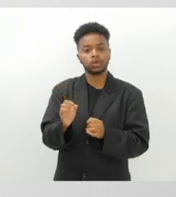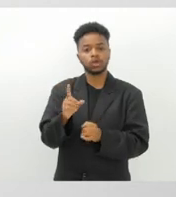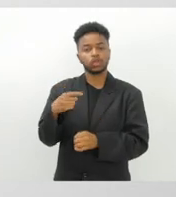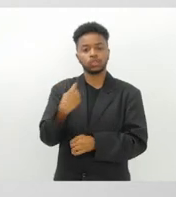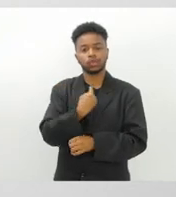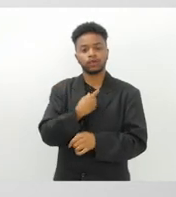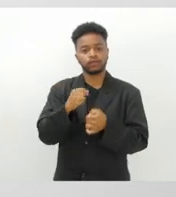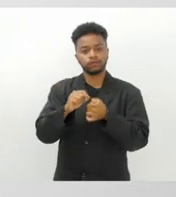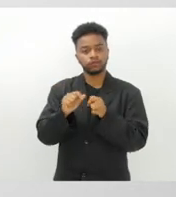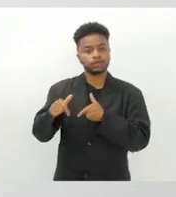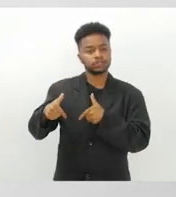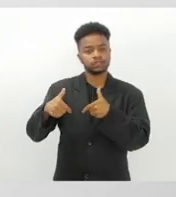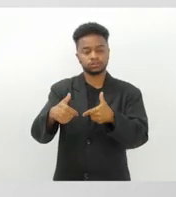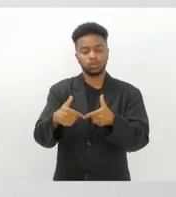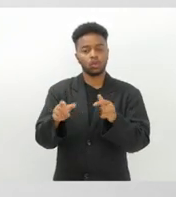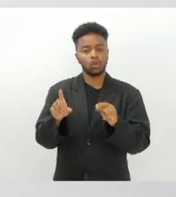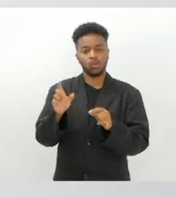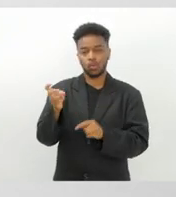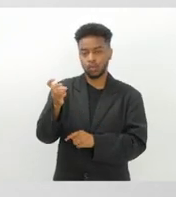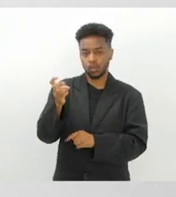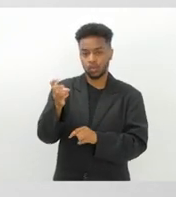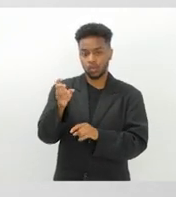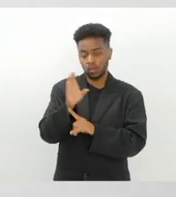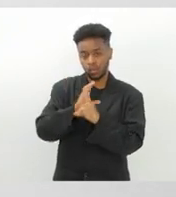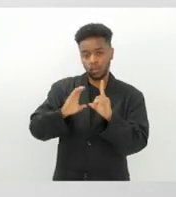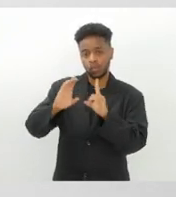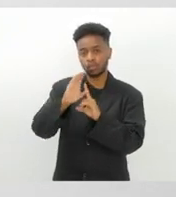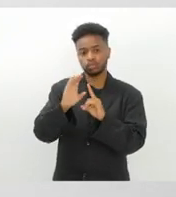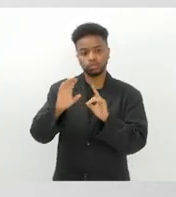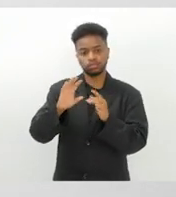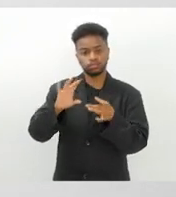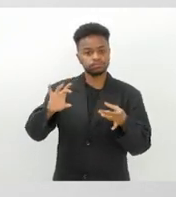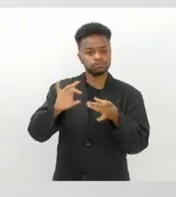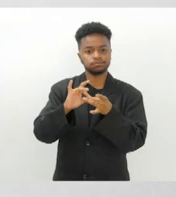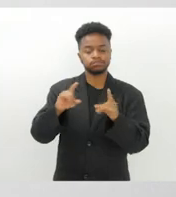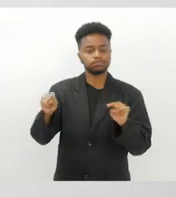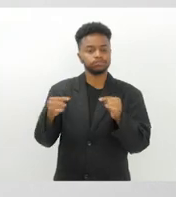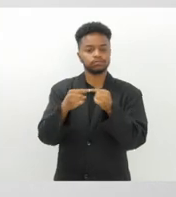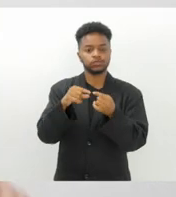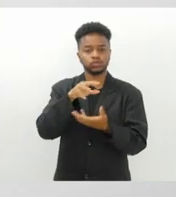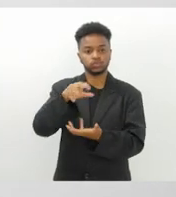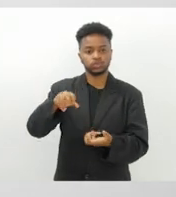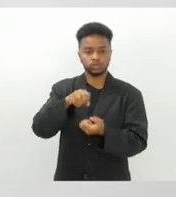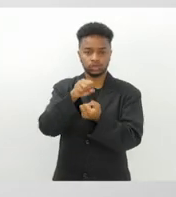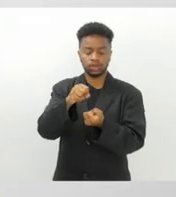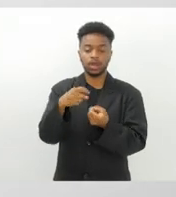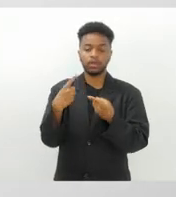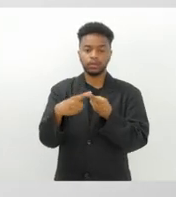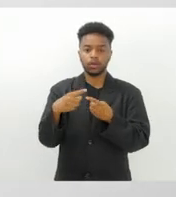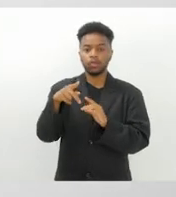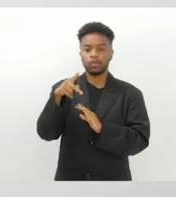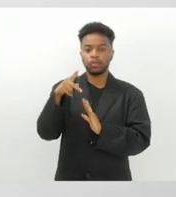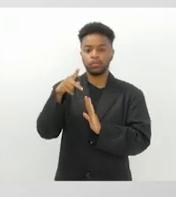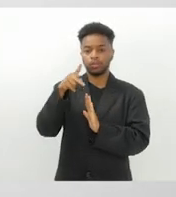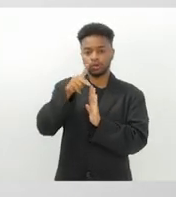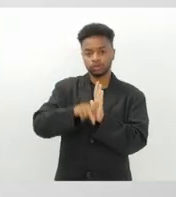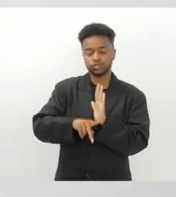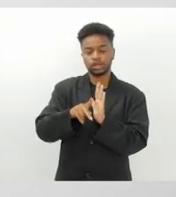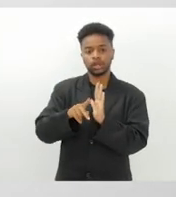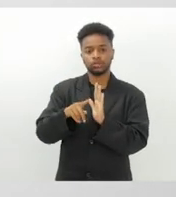cultos de maneira mais sustentável, né? Esse projeto tramita na prefeitura e acho